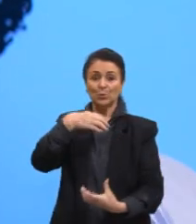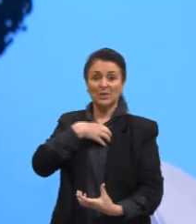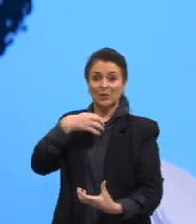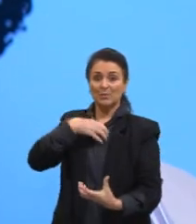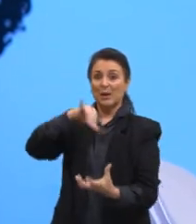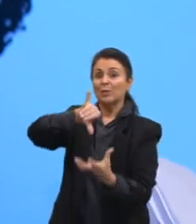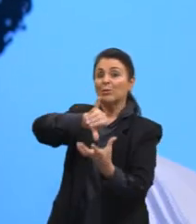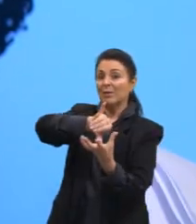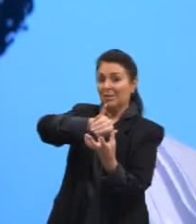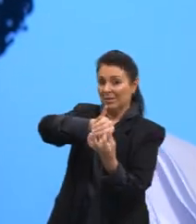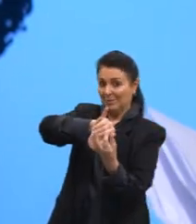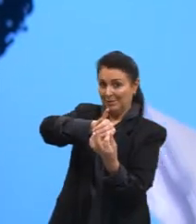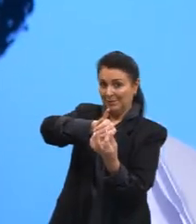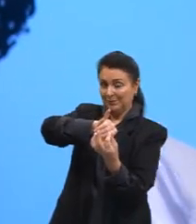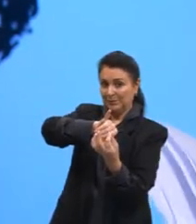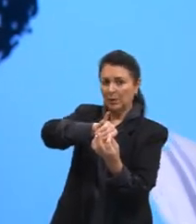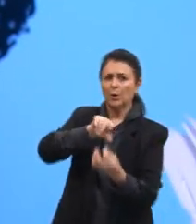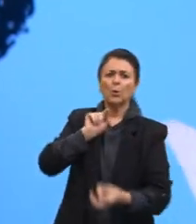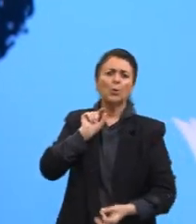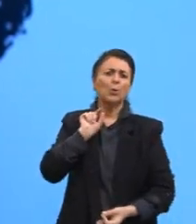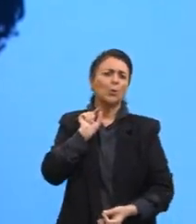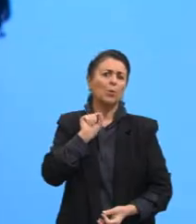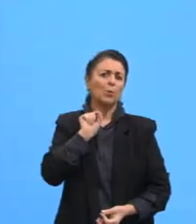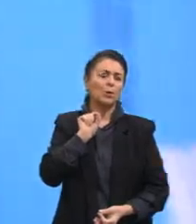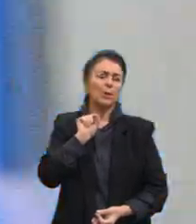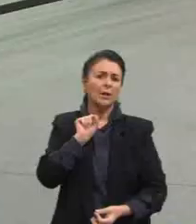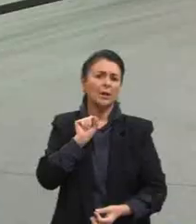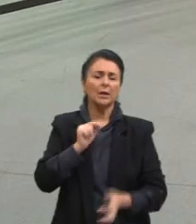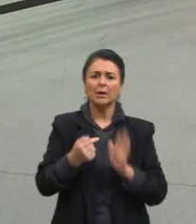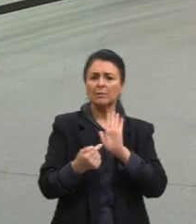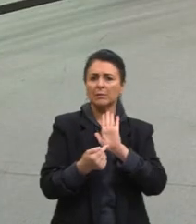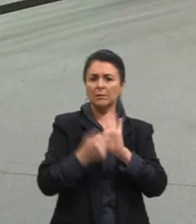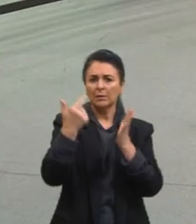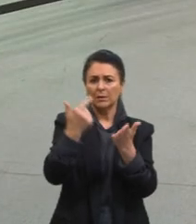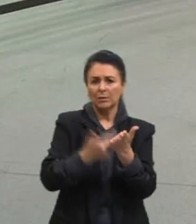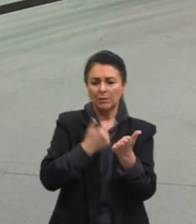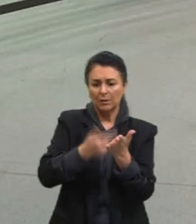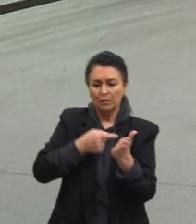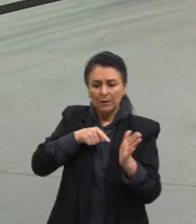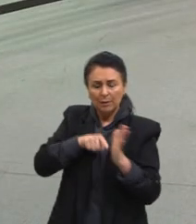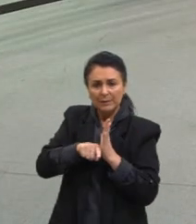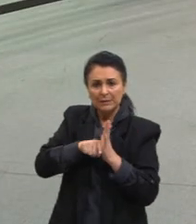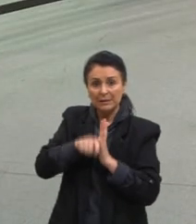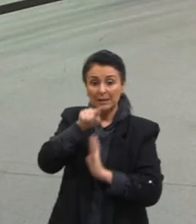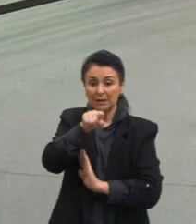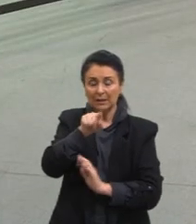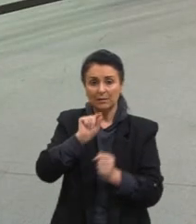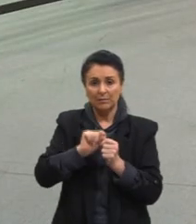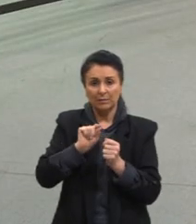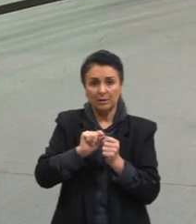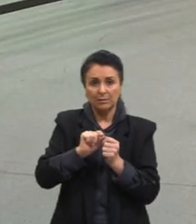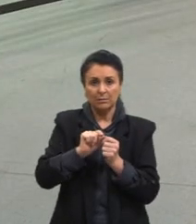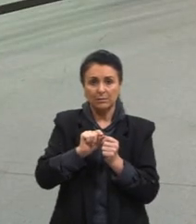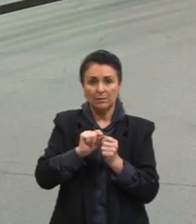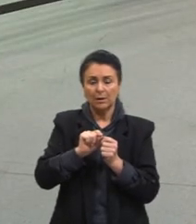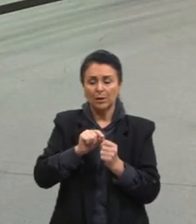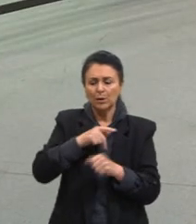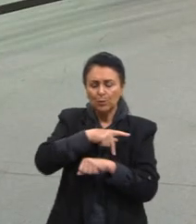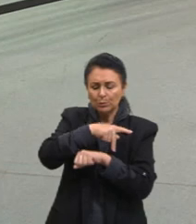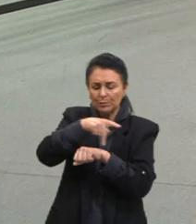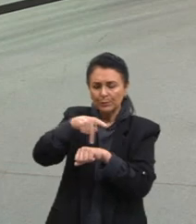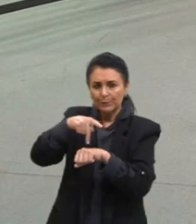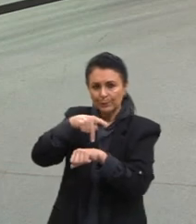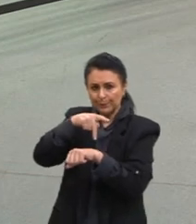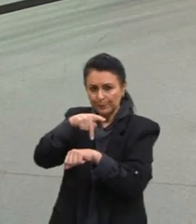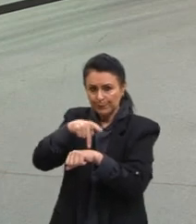aborda essa temática o que que ele vai vai concluindo nesse livro O que que vai ser a pesquisa dele que esses países